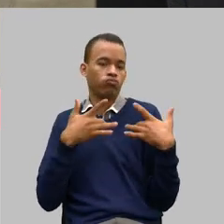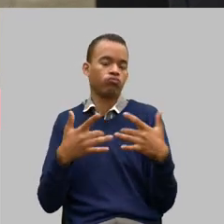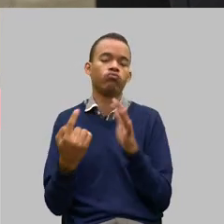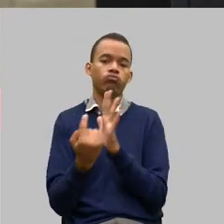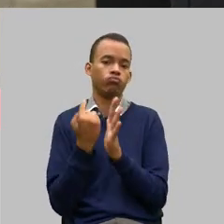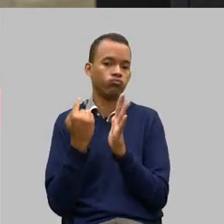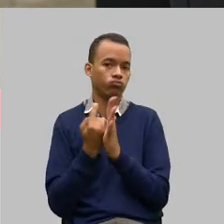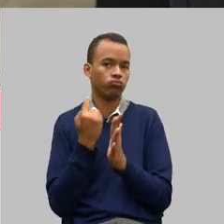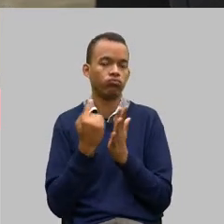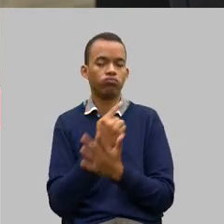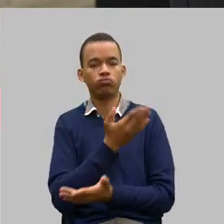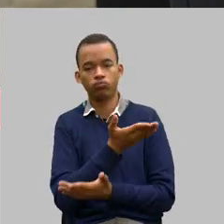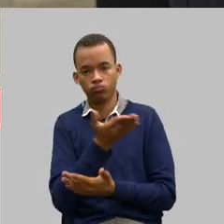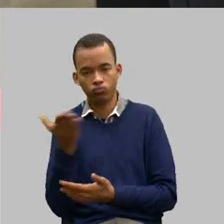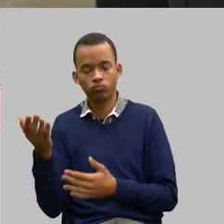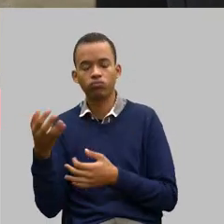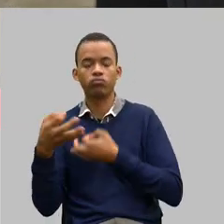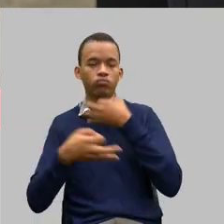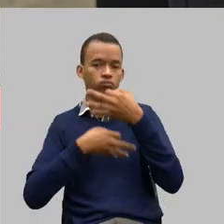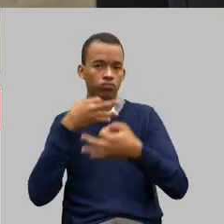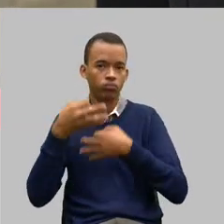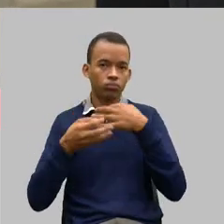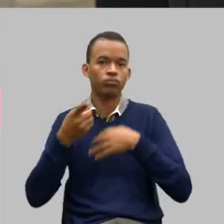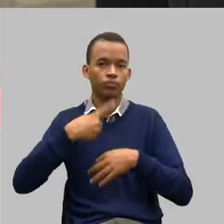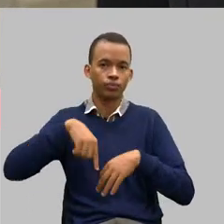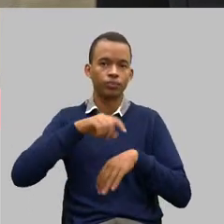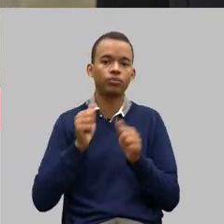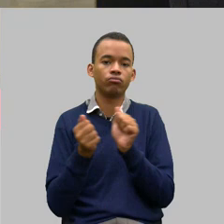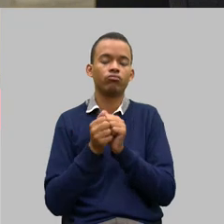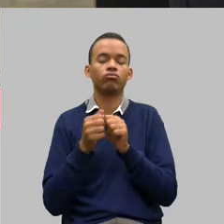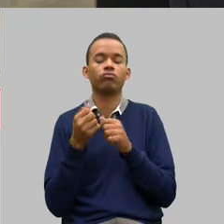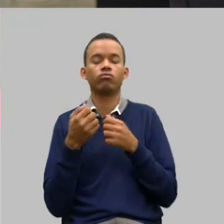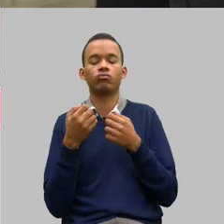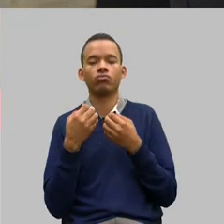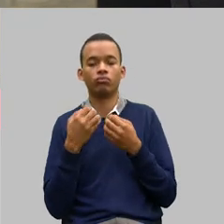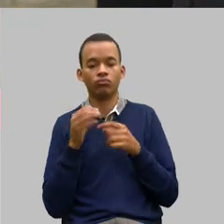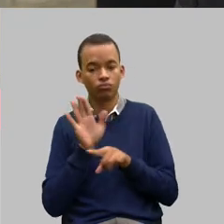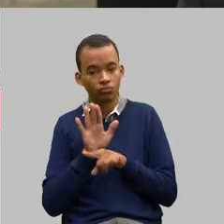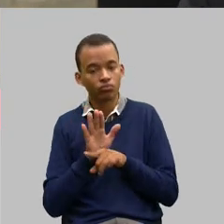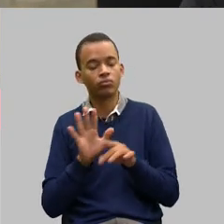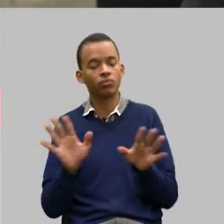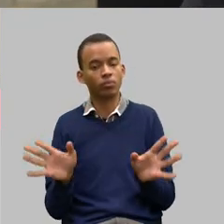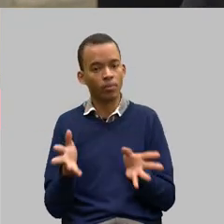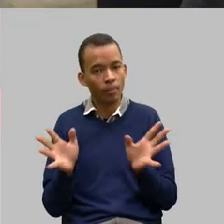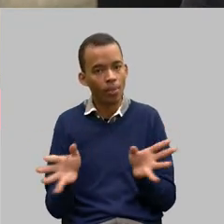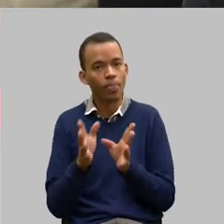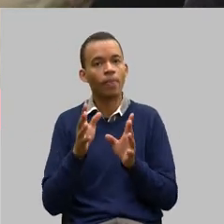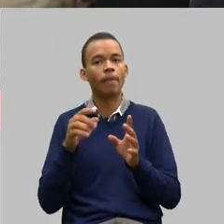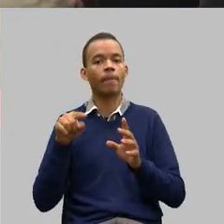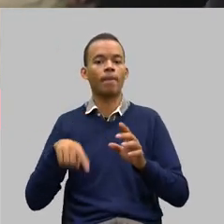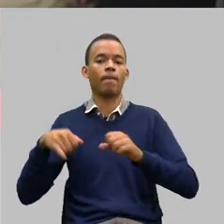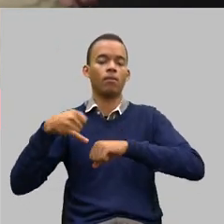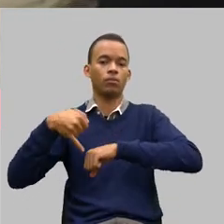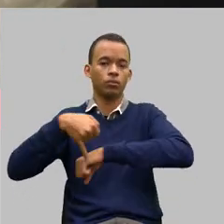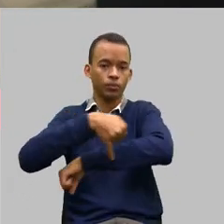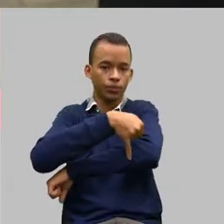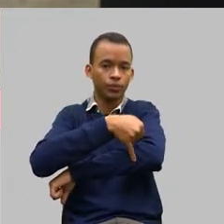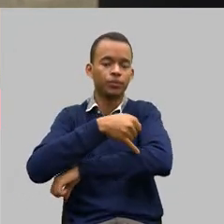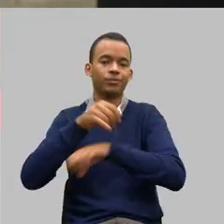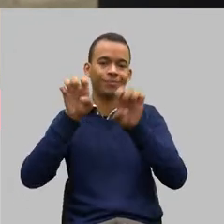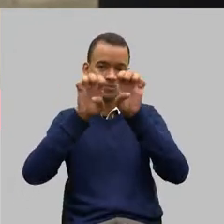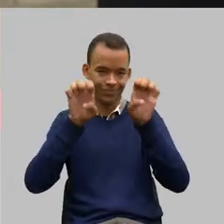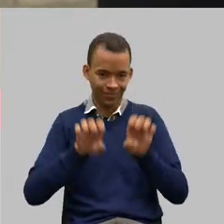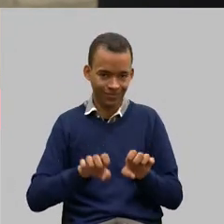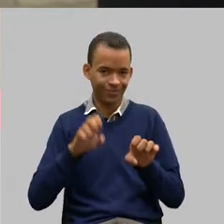né dos senhores e senhoras aqui para que a gente possa né contribuir e avançar com a infraestrutura do nosso estado muito